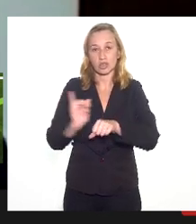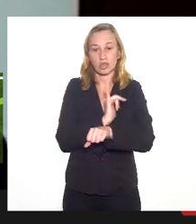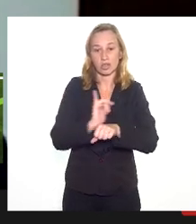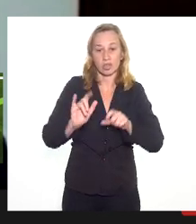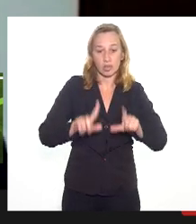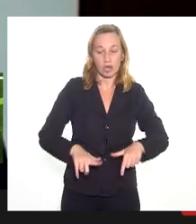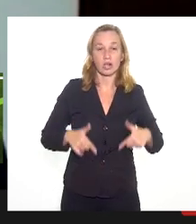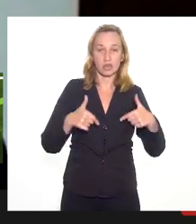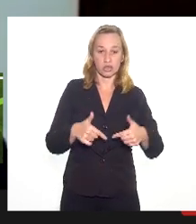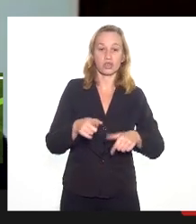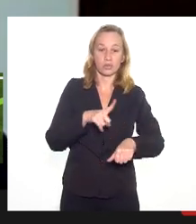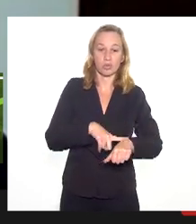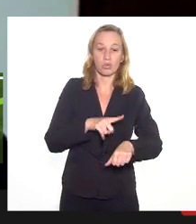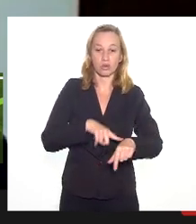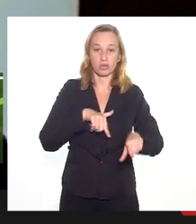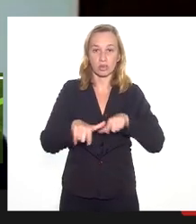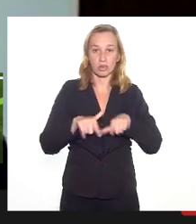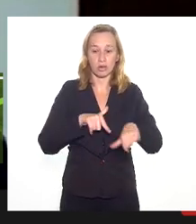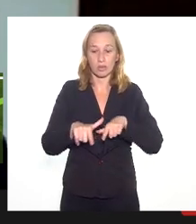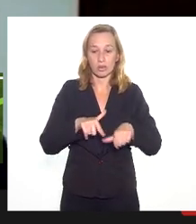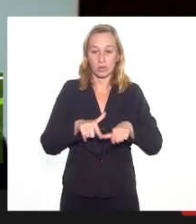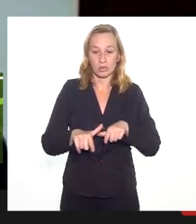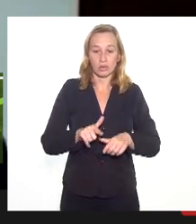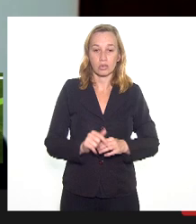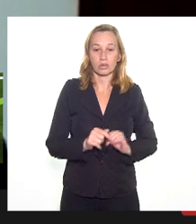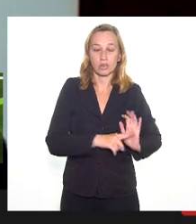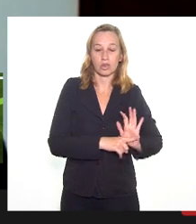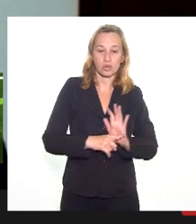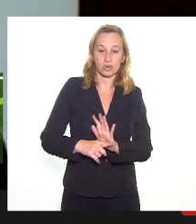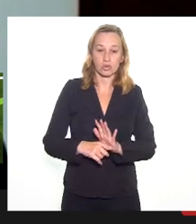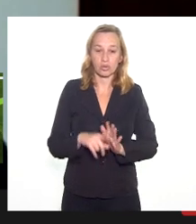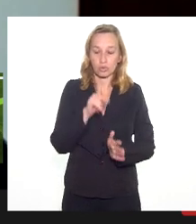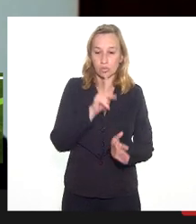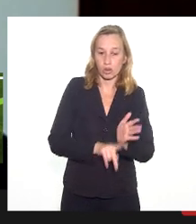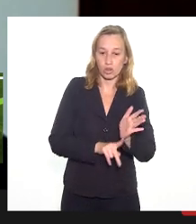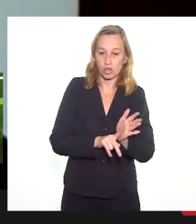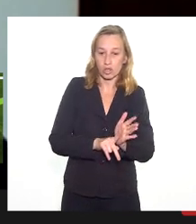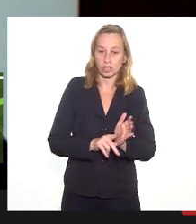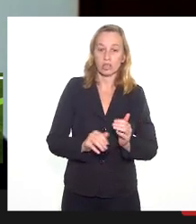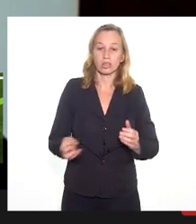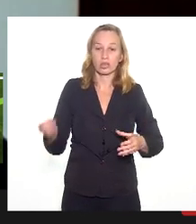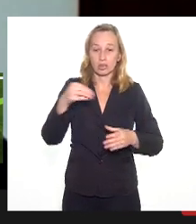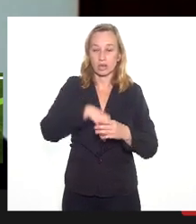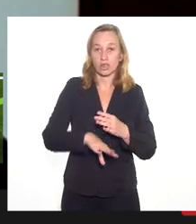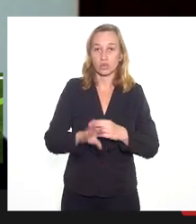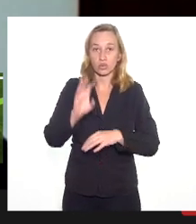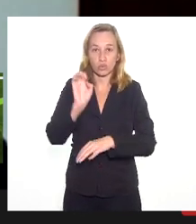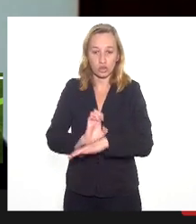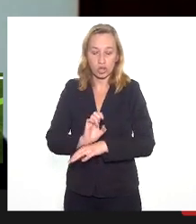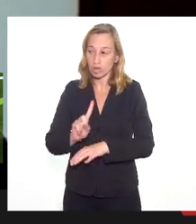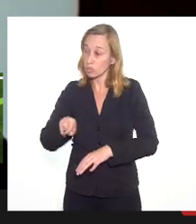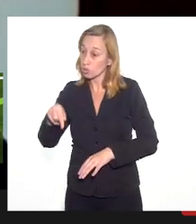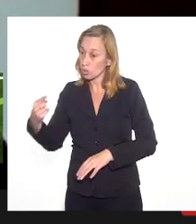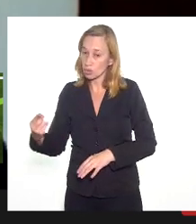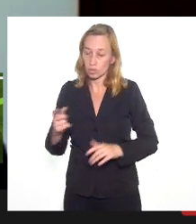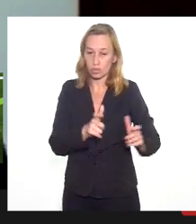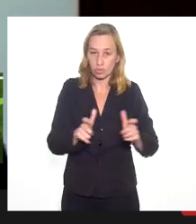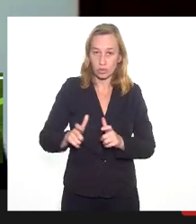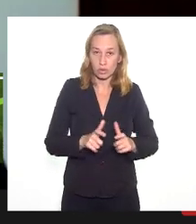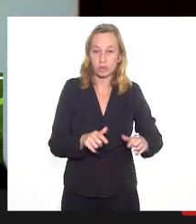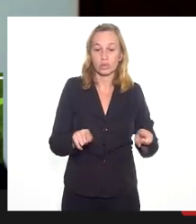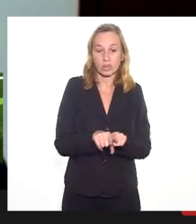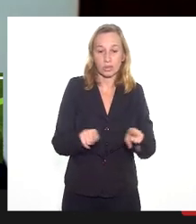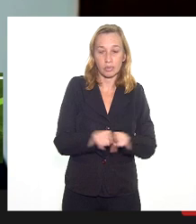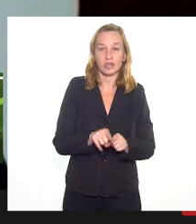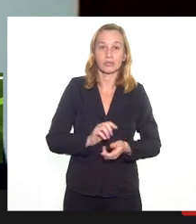de fomento de trabalho que coadunem com os projetos que estão andando dentro do Estado, em outros órgãos, e até